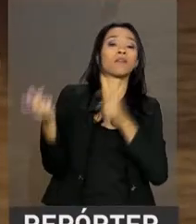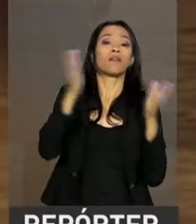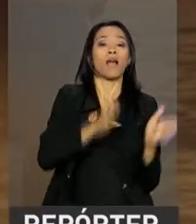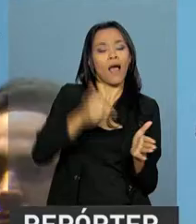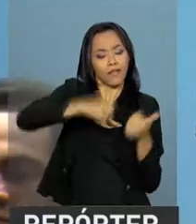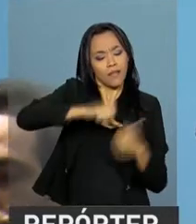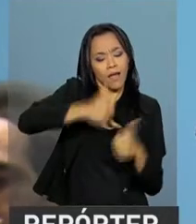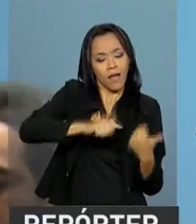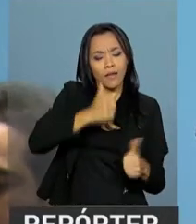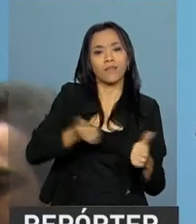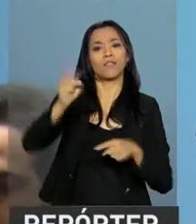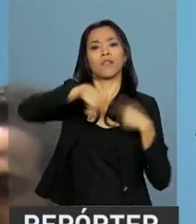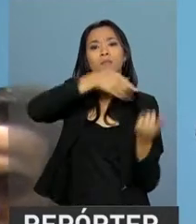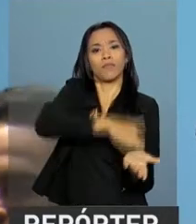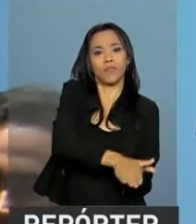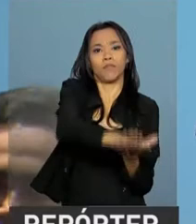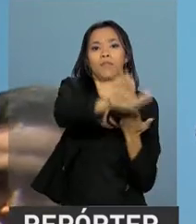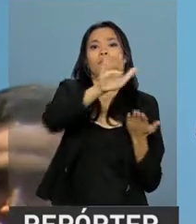emissão